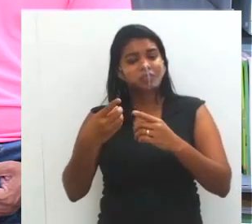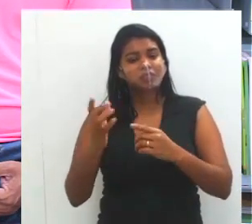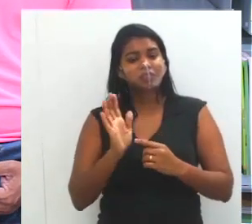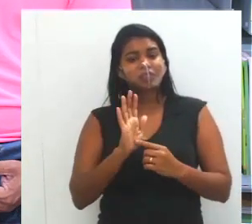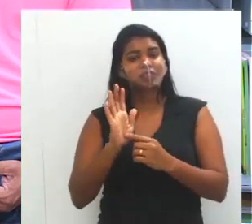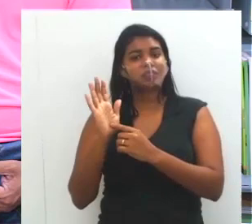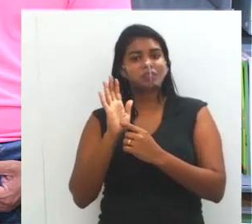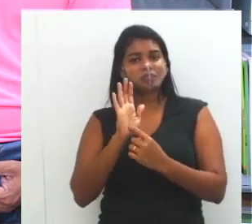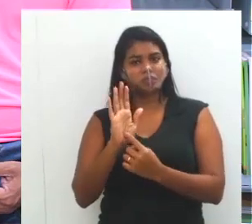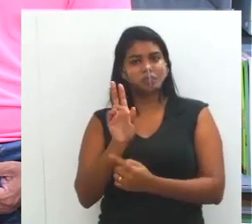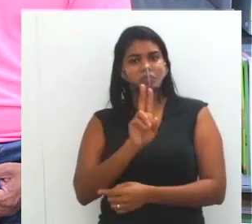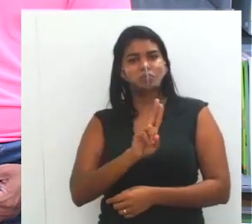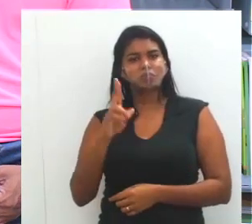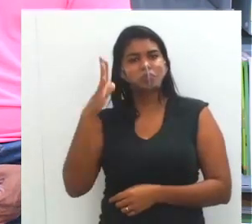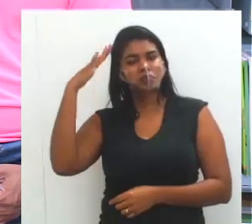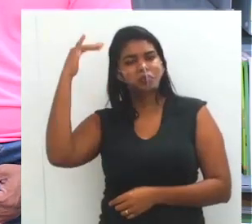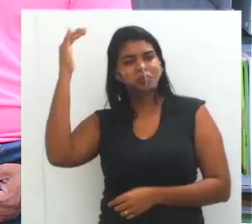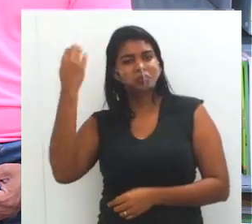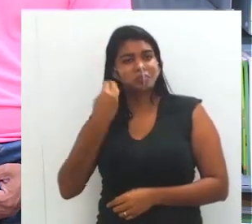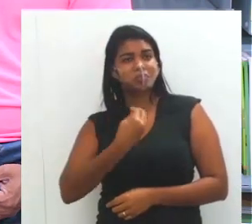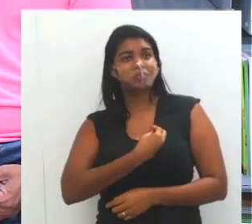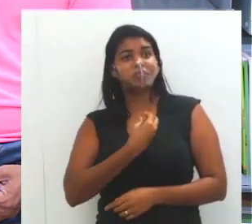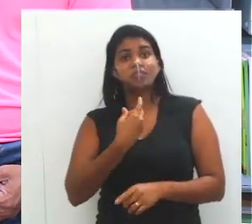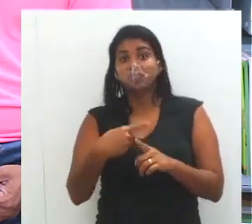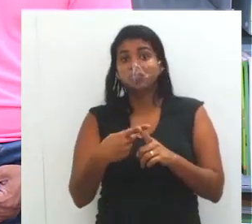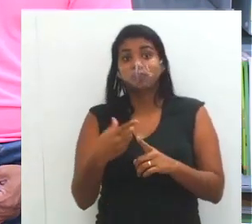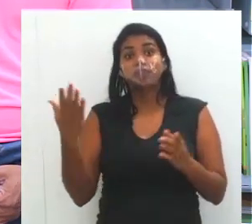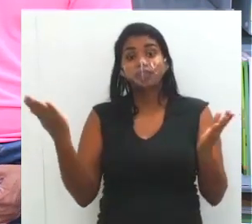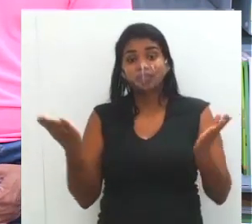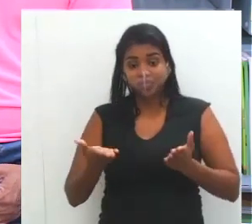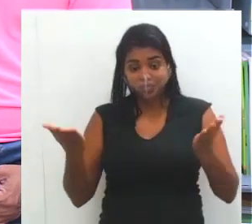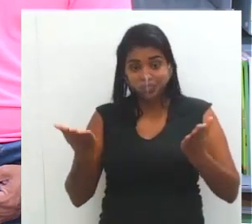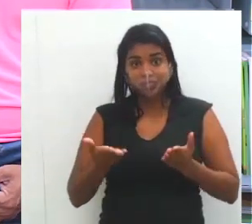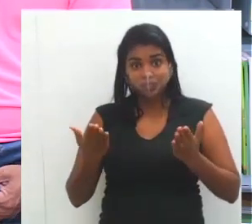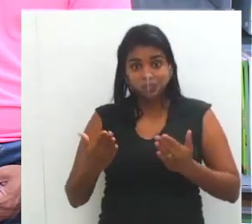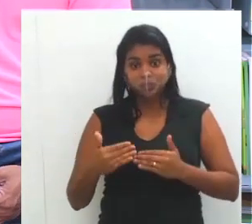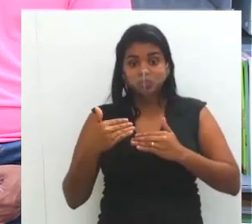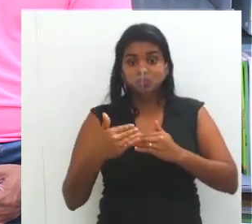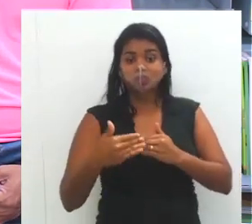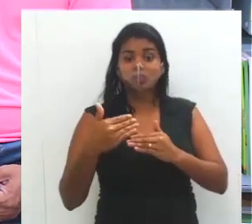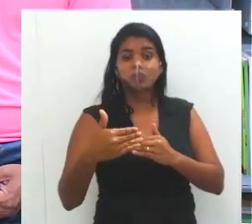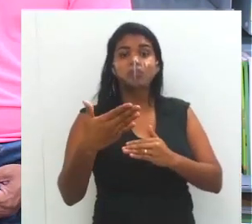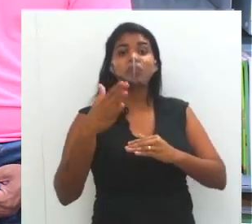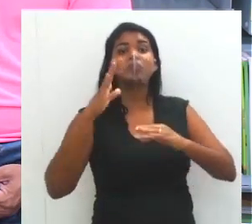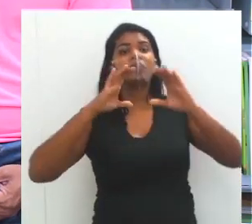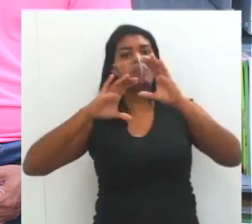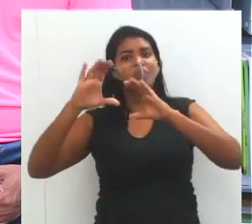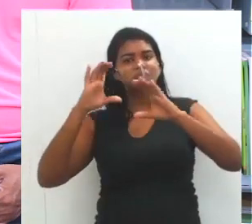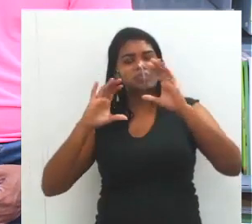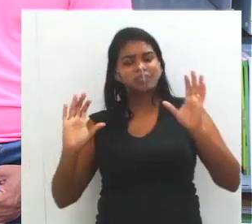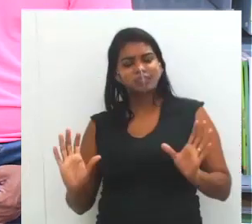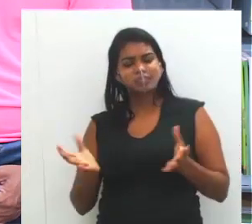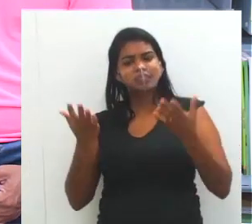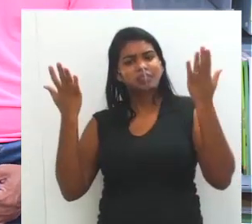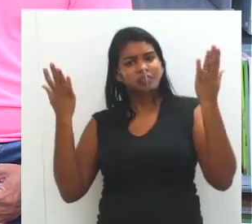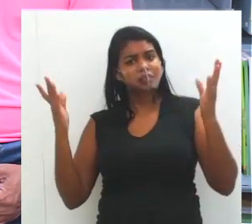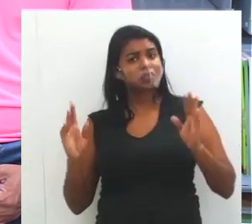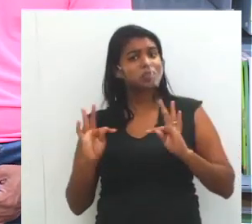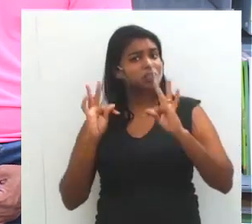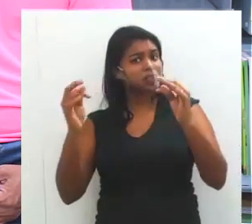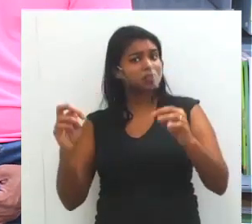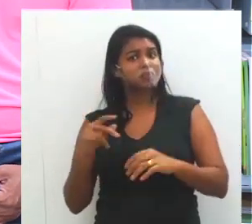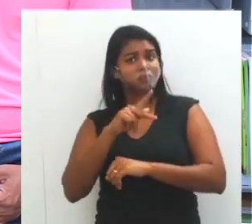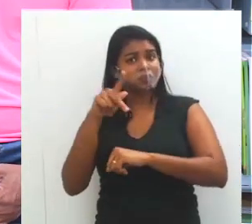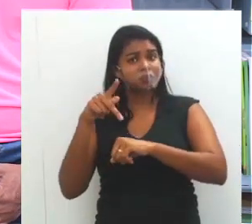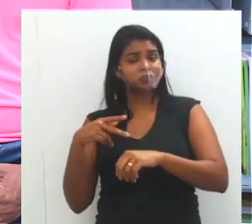da nordestinidade. Quando eu falo até em vida, é porque os sucessos dele hoje são cantados, celebrizados em todo o